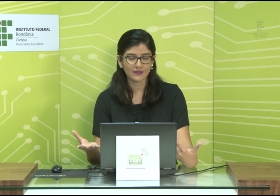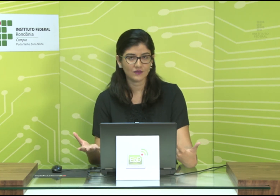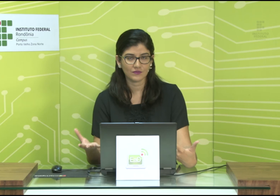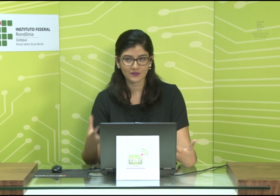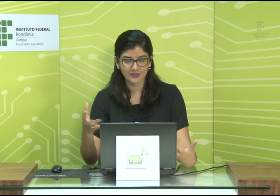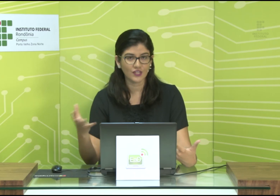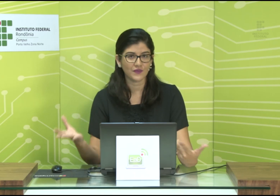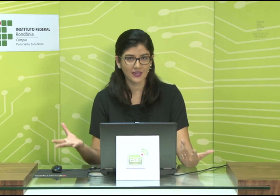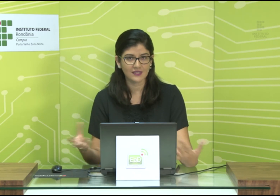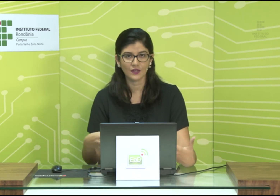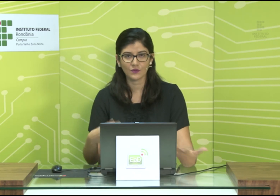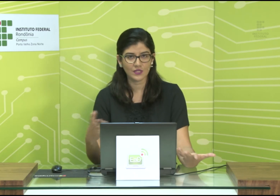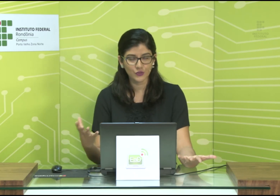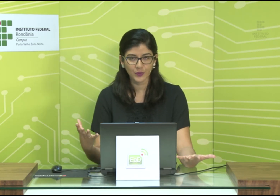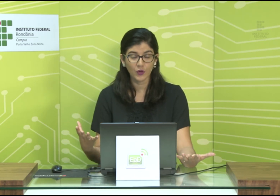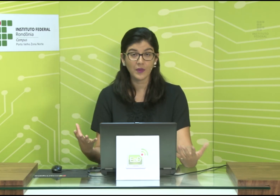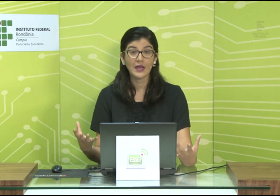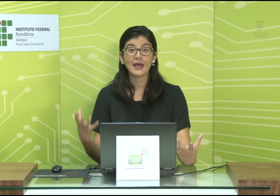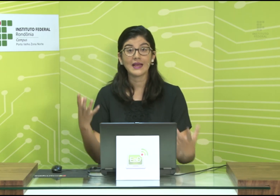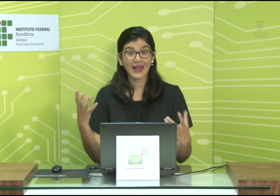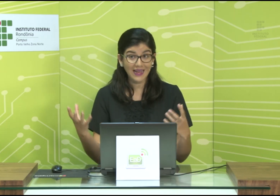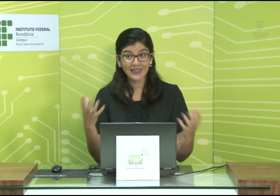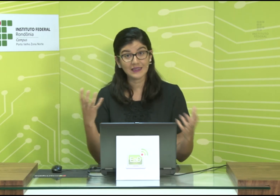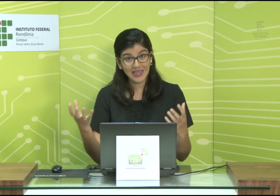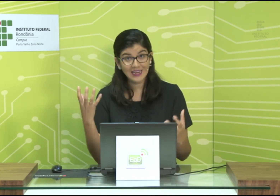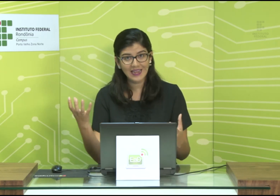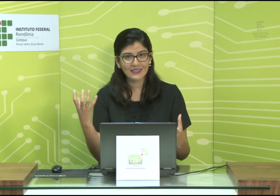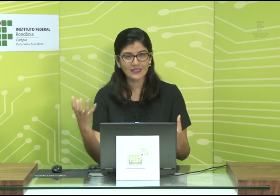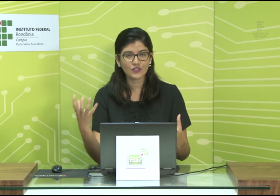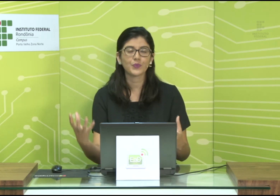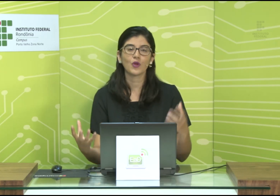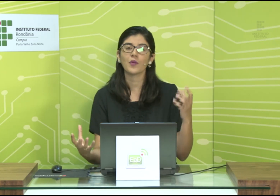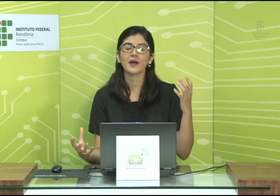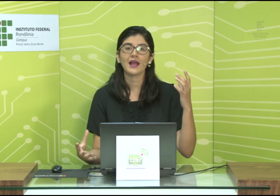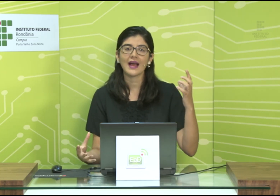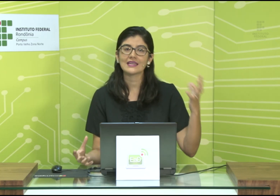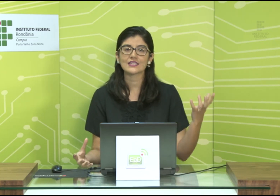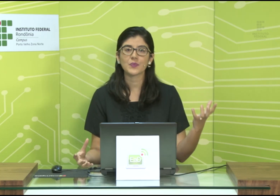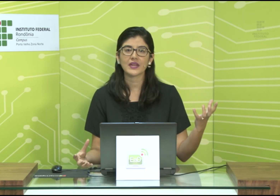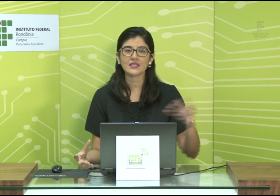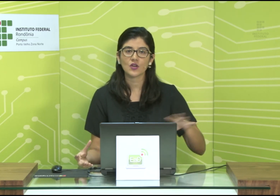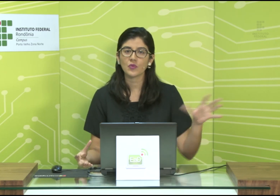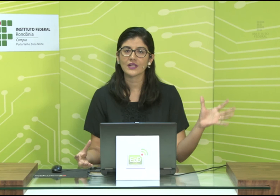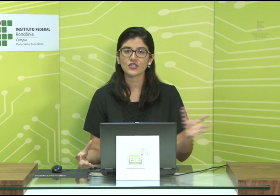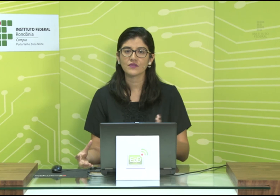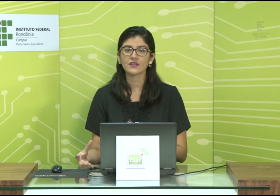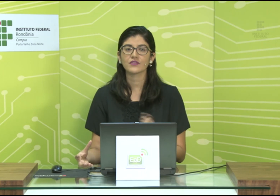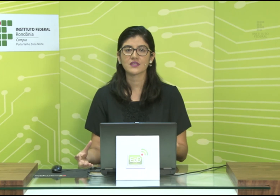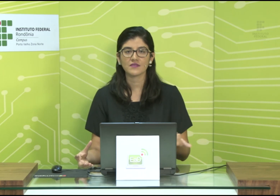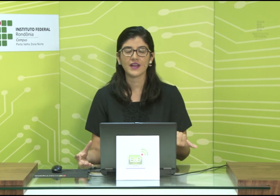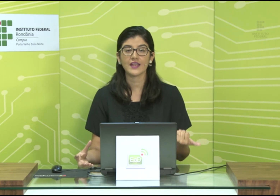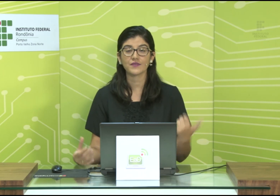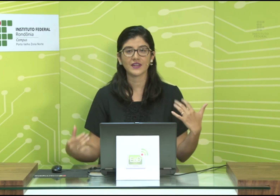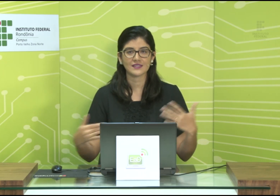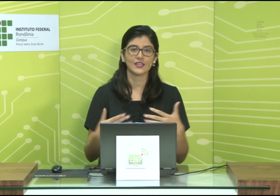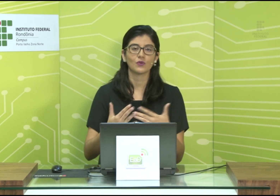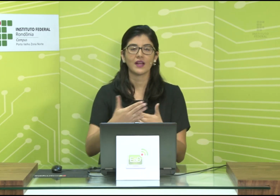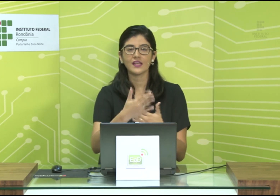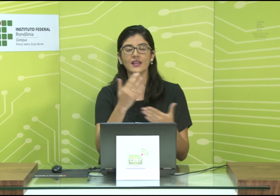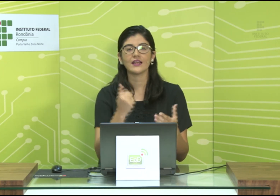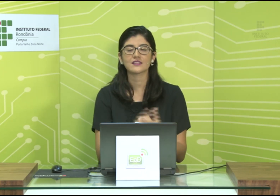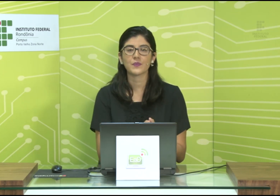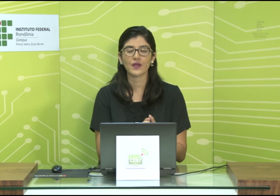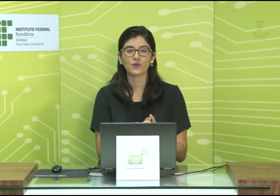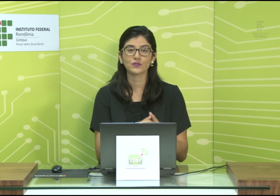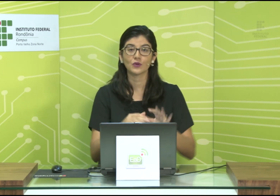sem certificação, sem diploma, e aliar esse diploma a essa experiência acumulativa que você vai fazendo